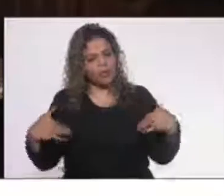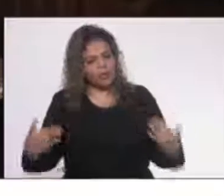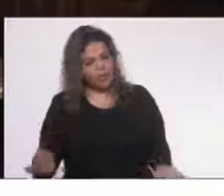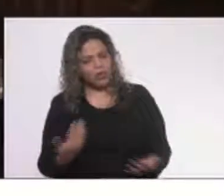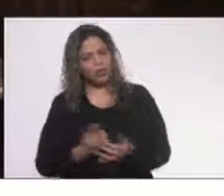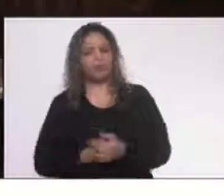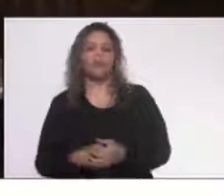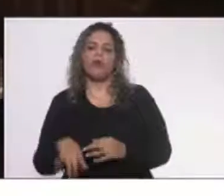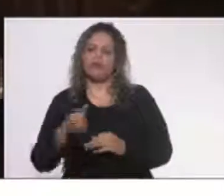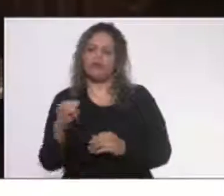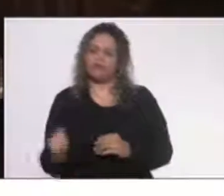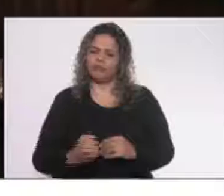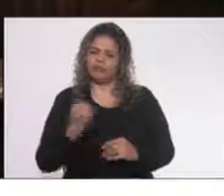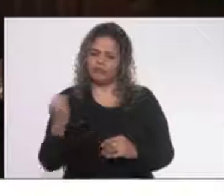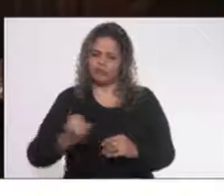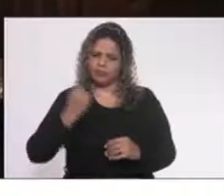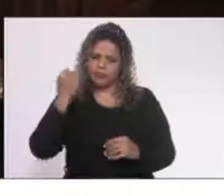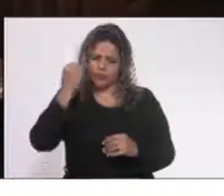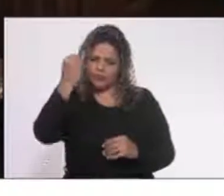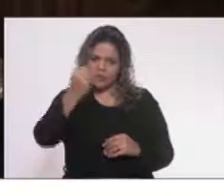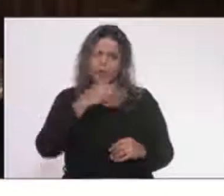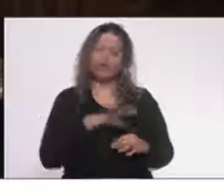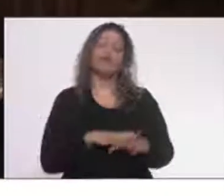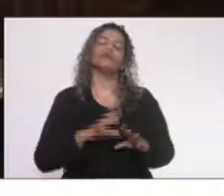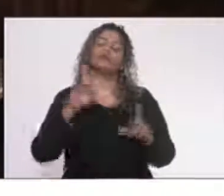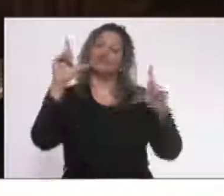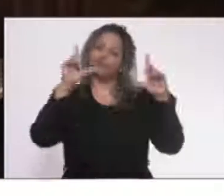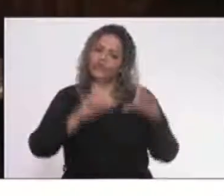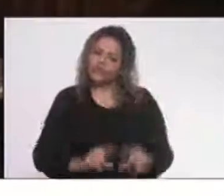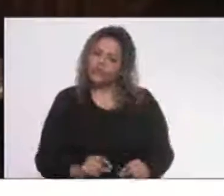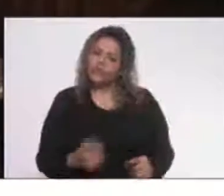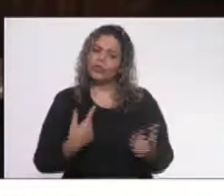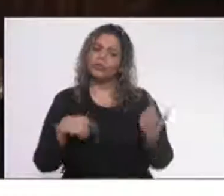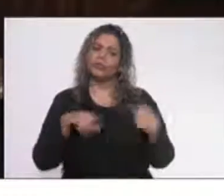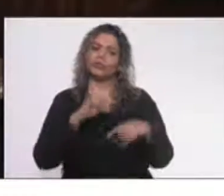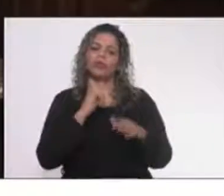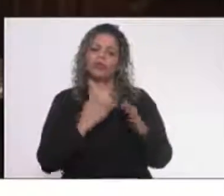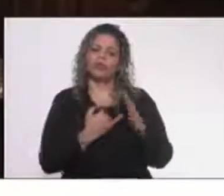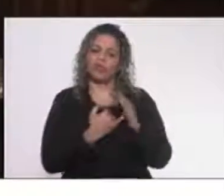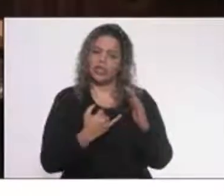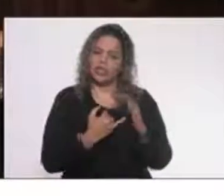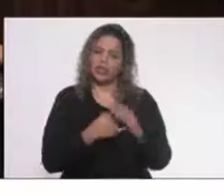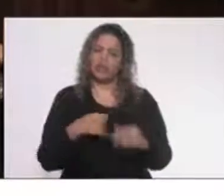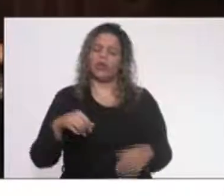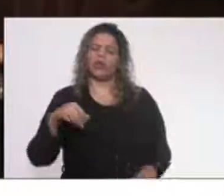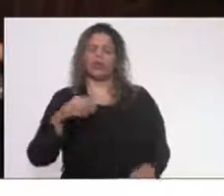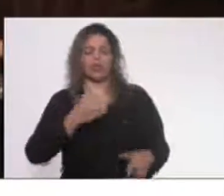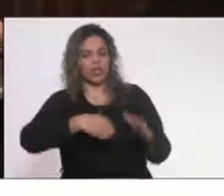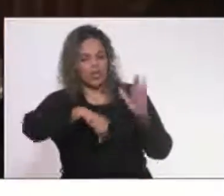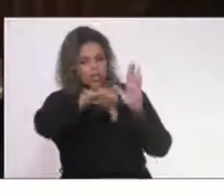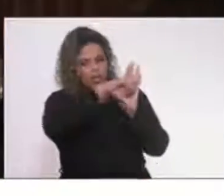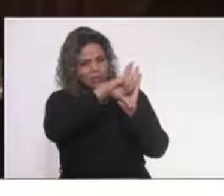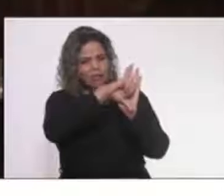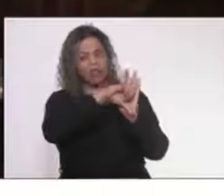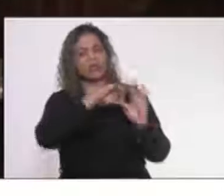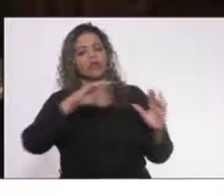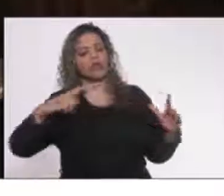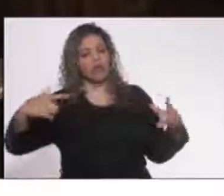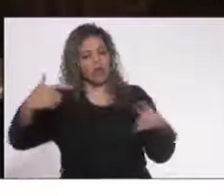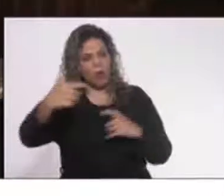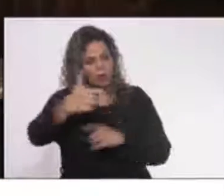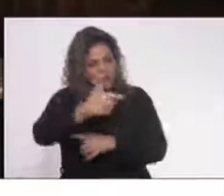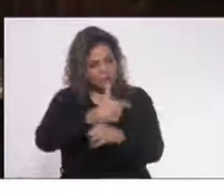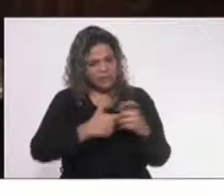presidente, é fundamental que se diminua os indicadores criminais de